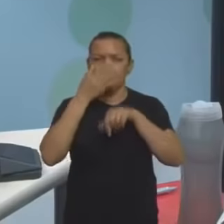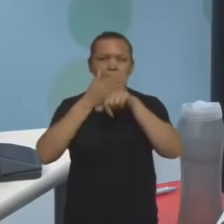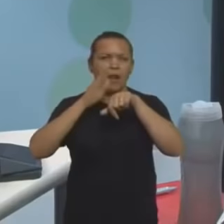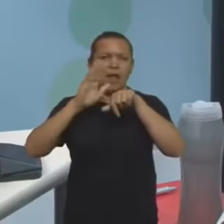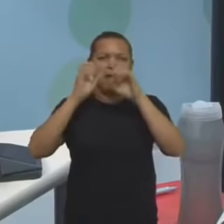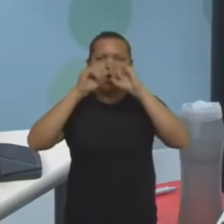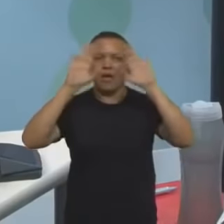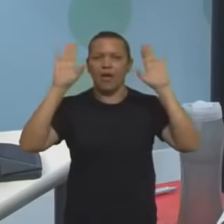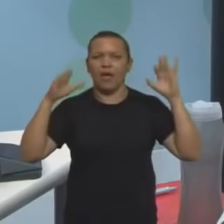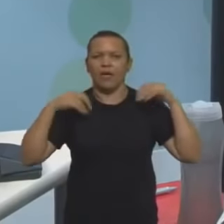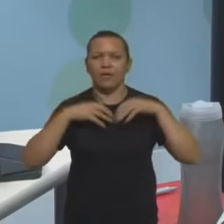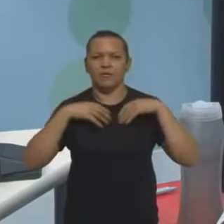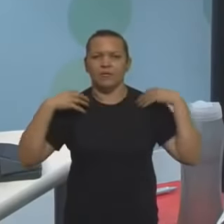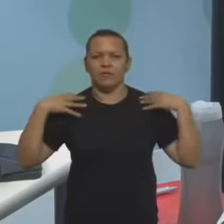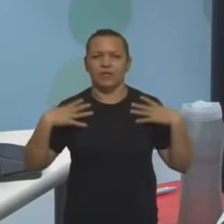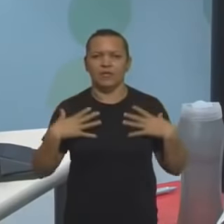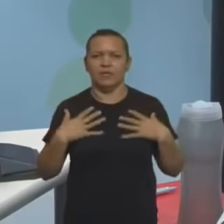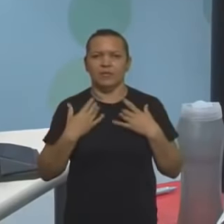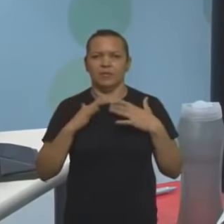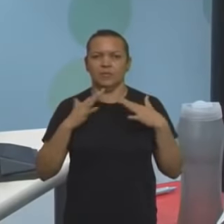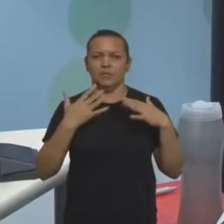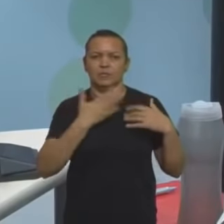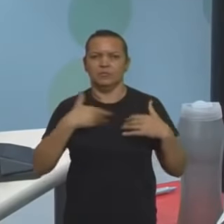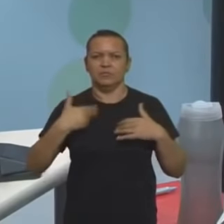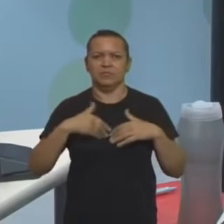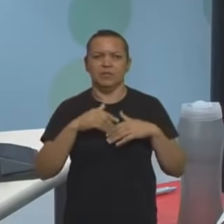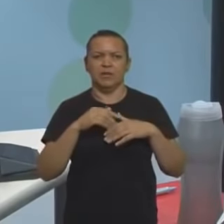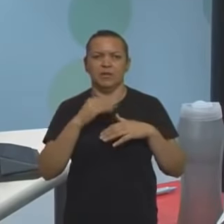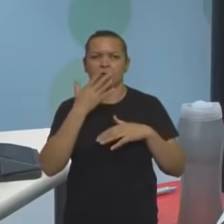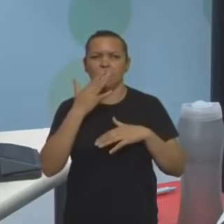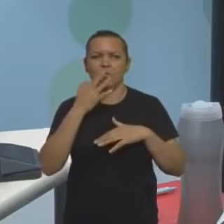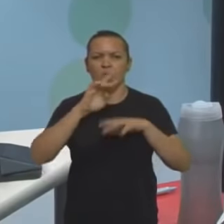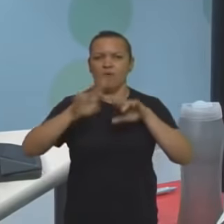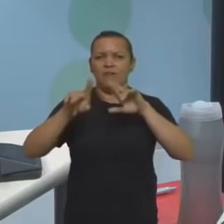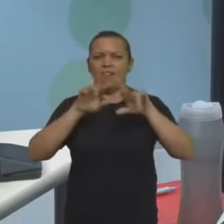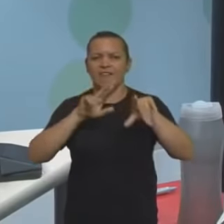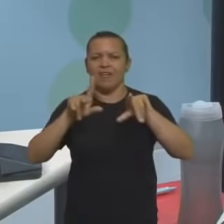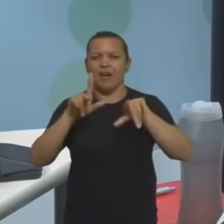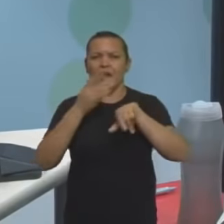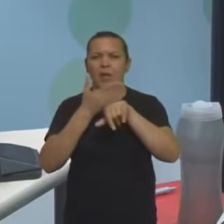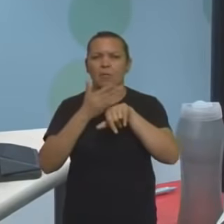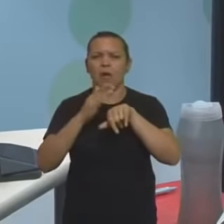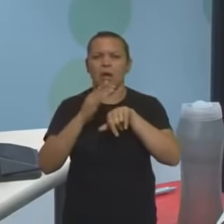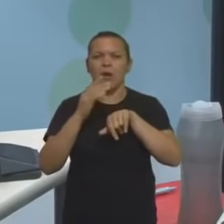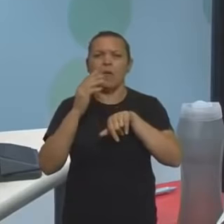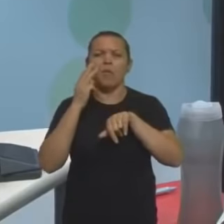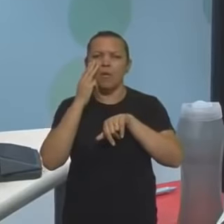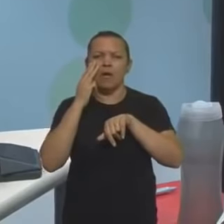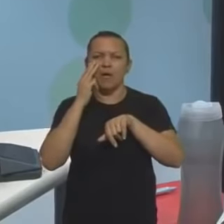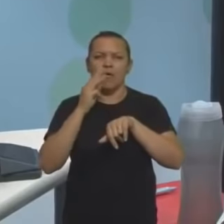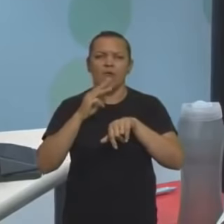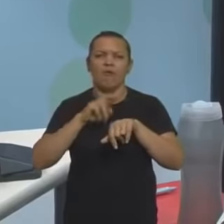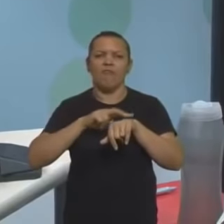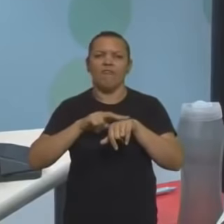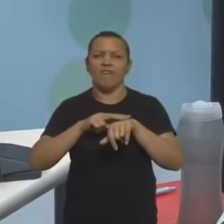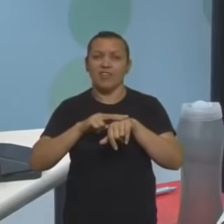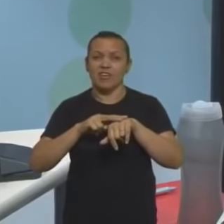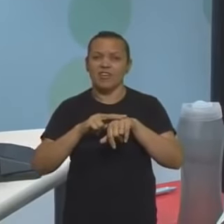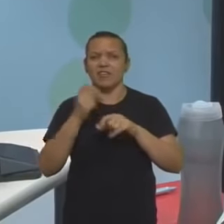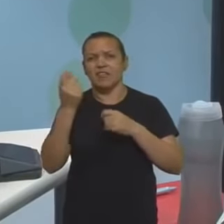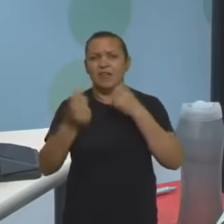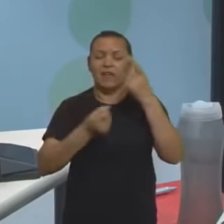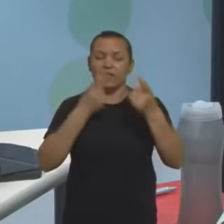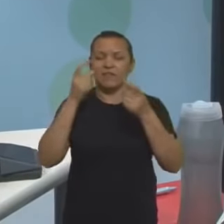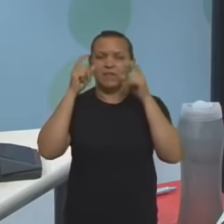vestindo uma blusa estampada, né, com tons de branco, marrom e verde. Às vezes eu